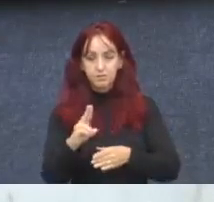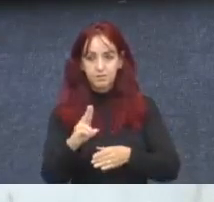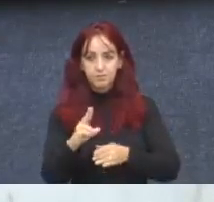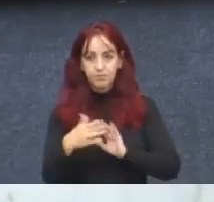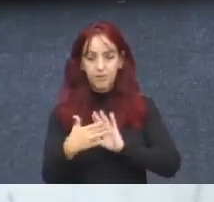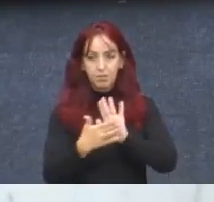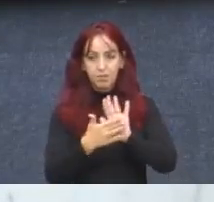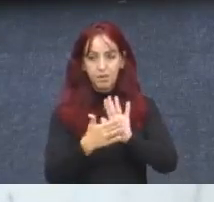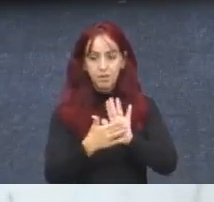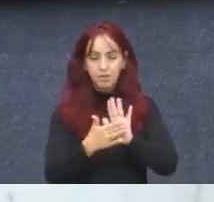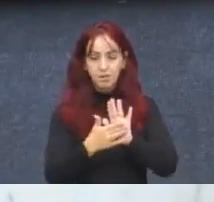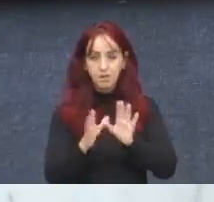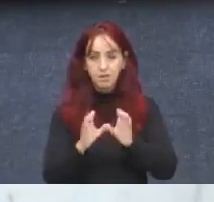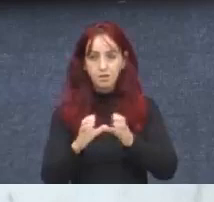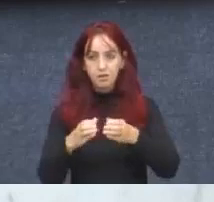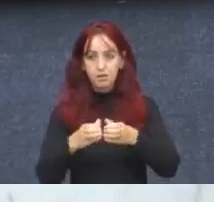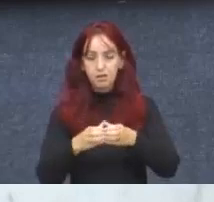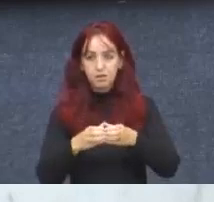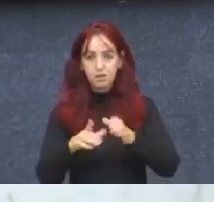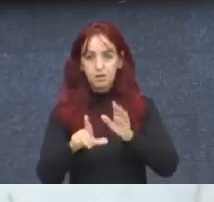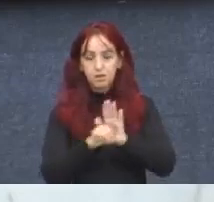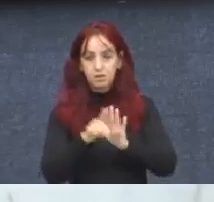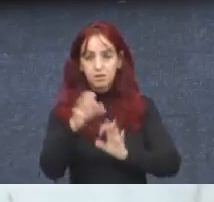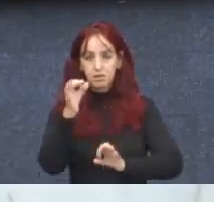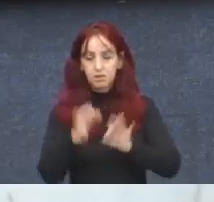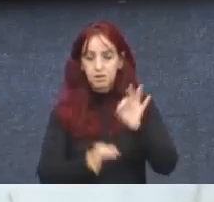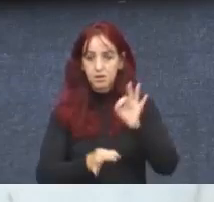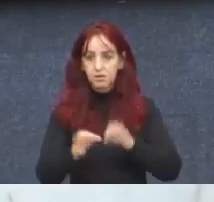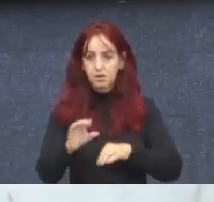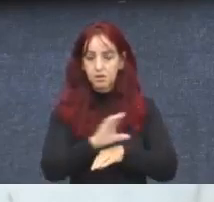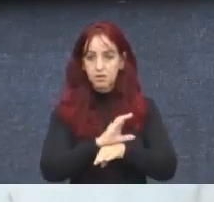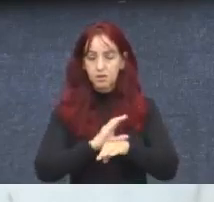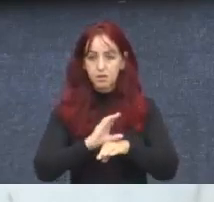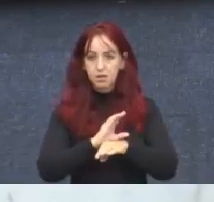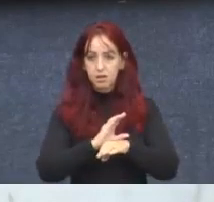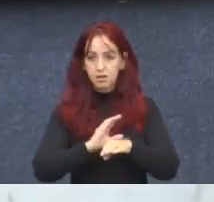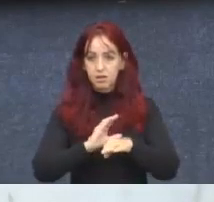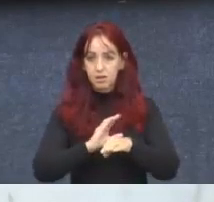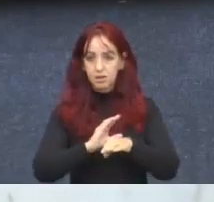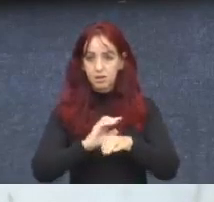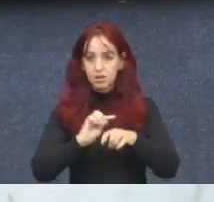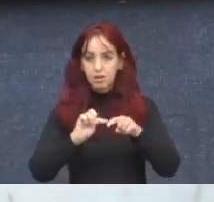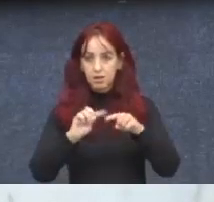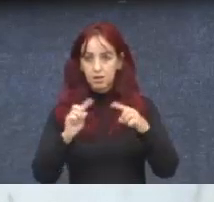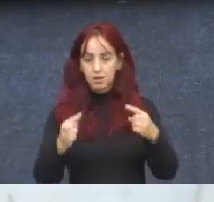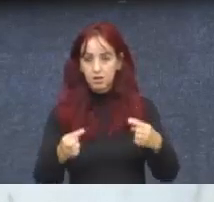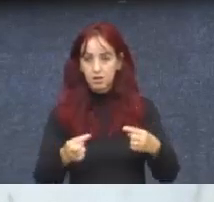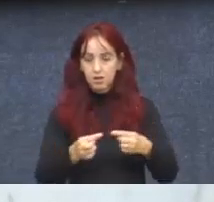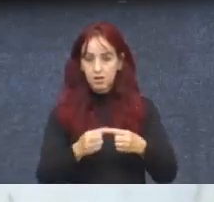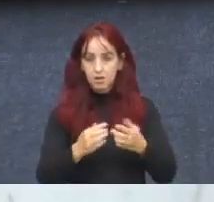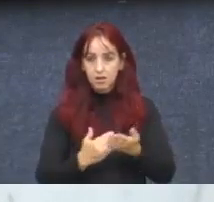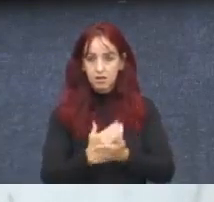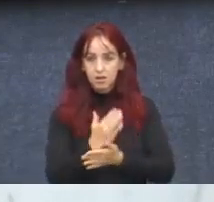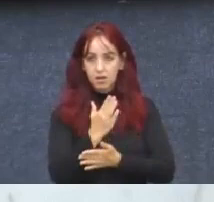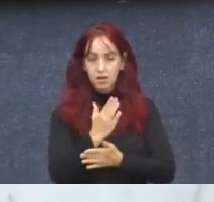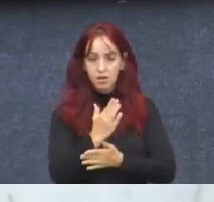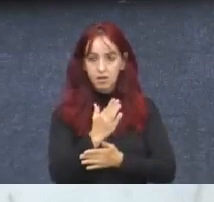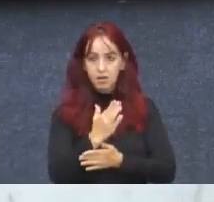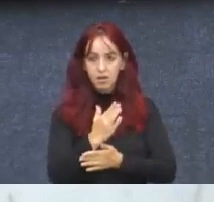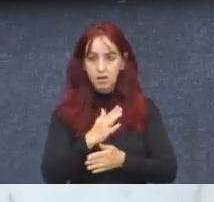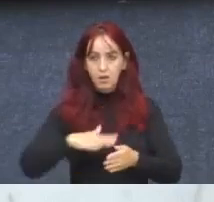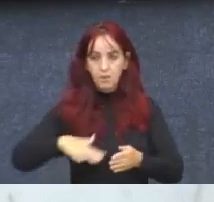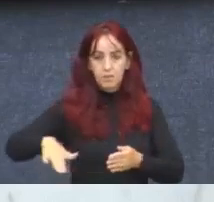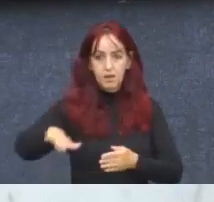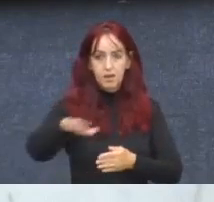parecer das comissões, legislação e justiça pela juridicidade e pela aprovação, meio